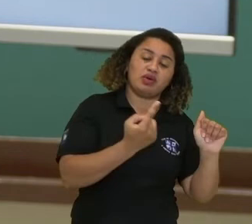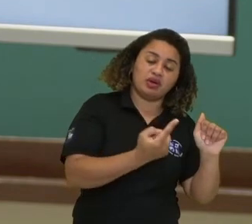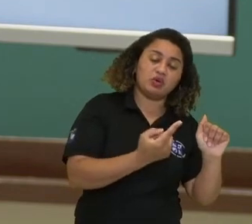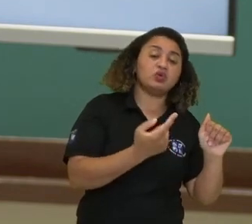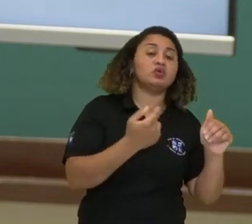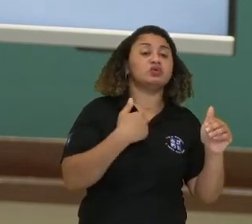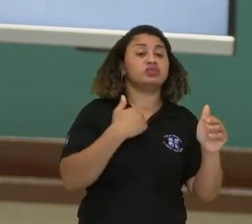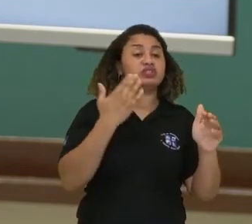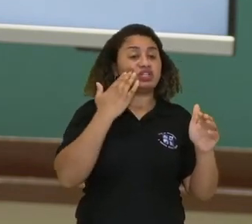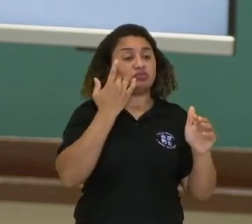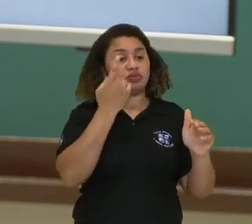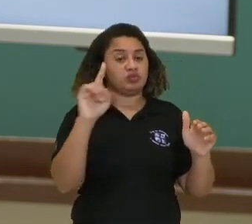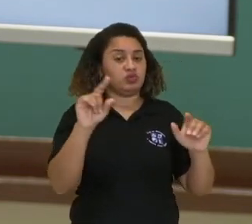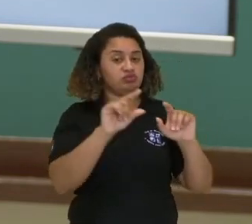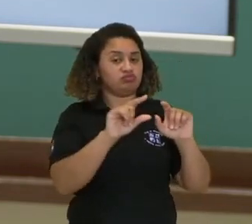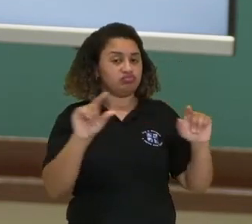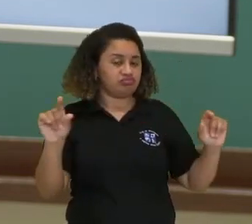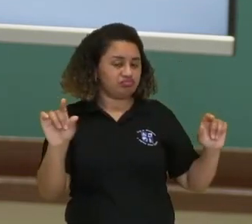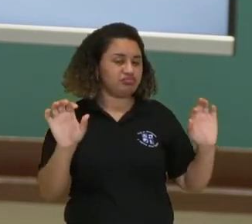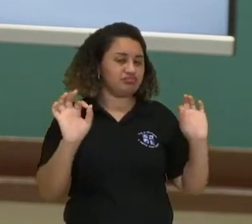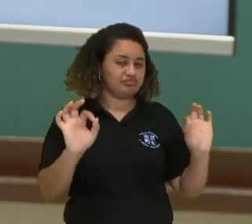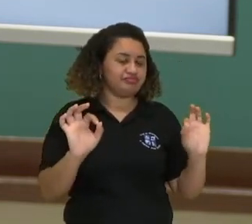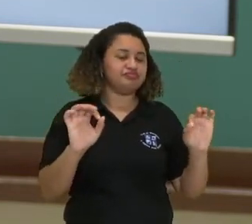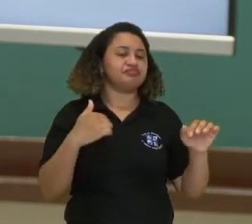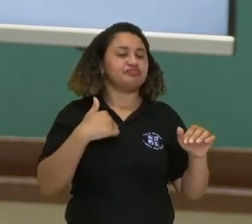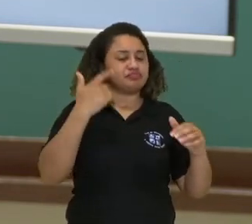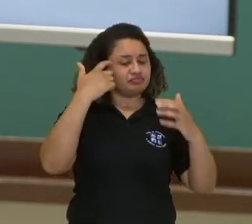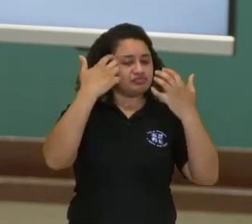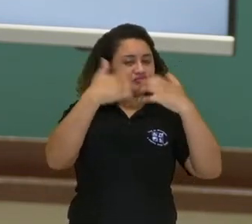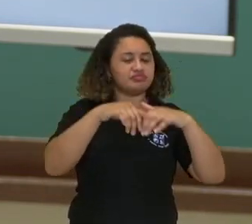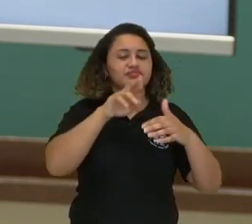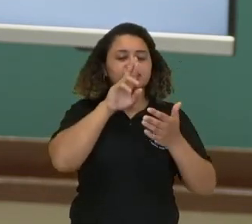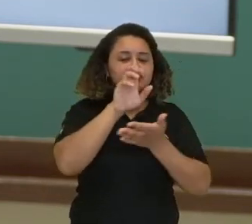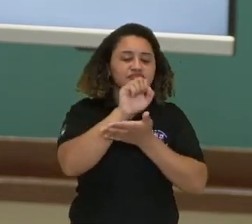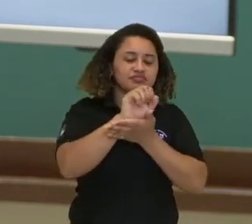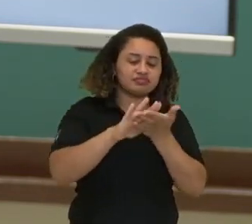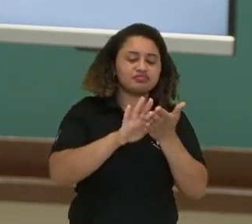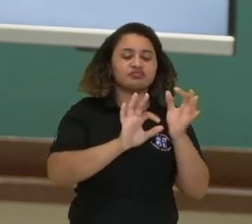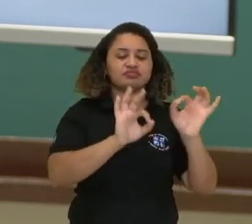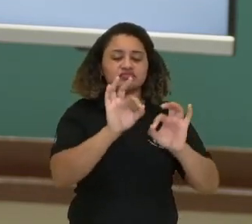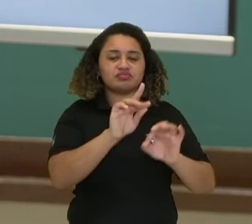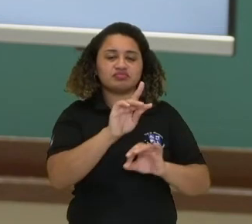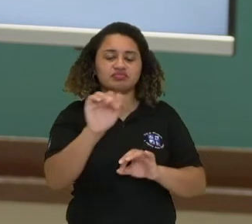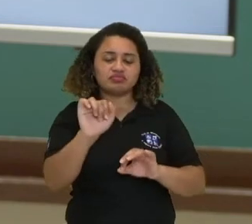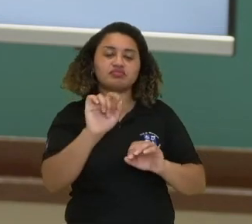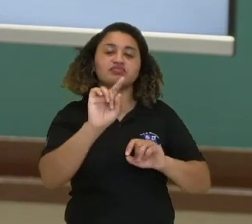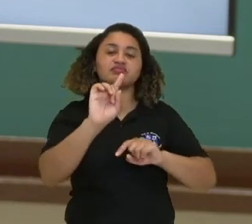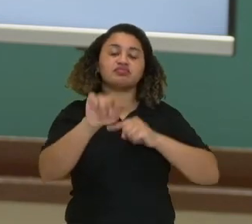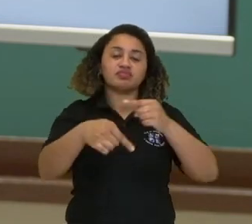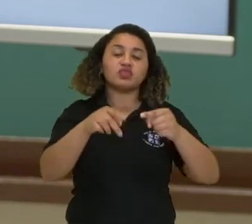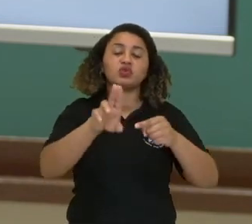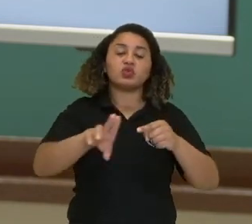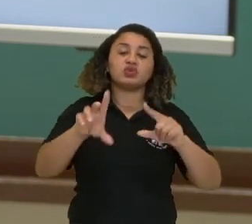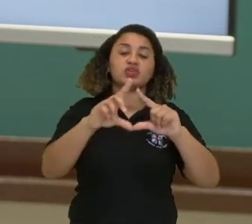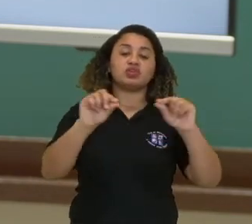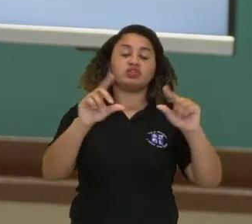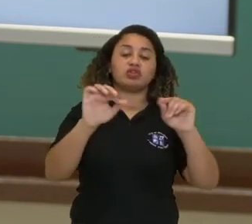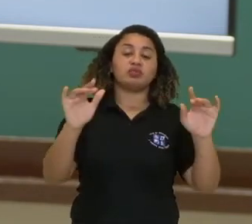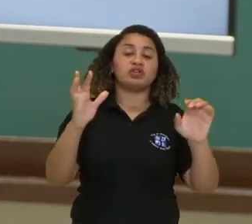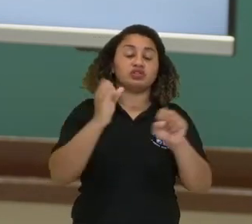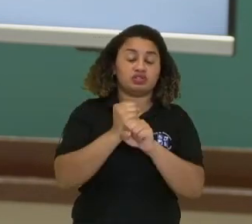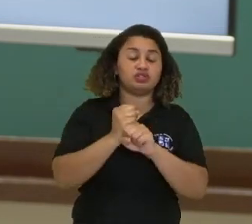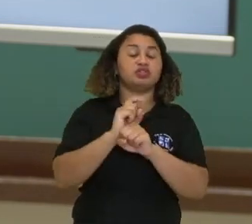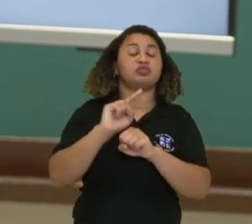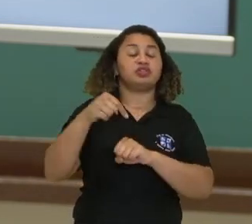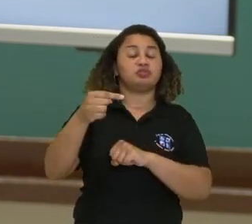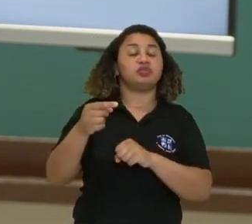gente descobrir os demais termos, né? Então, pensem sobre isso, montem a PA, na sequência, utilizem a fórmula da soma e